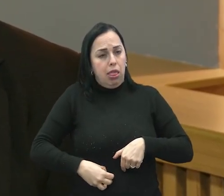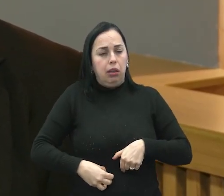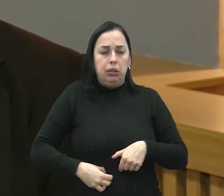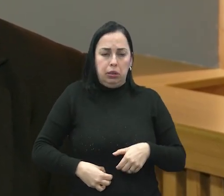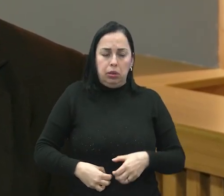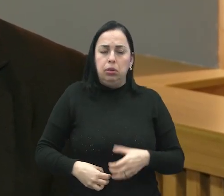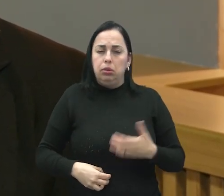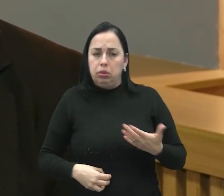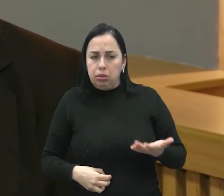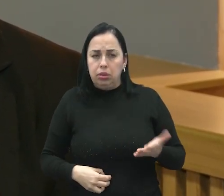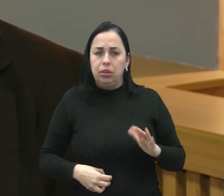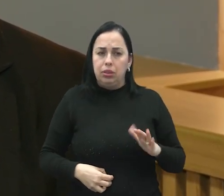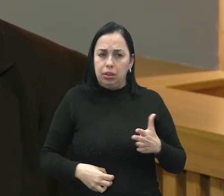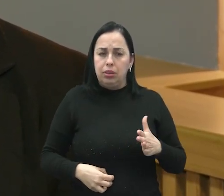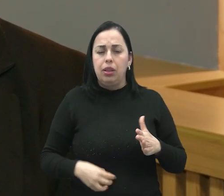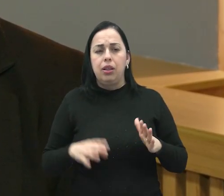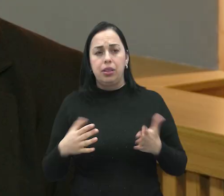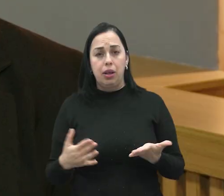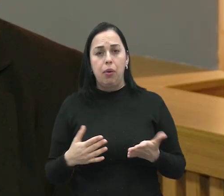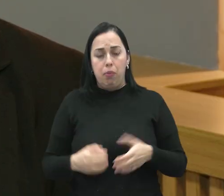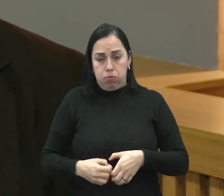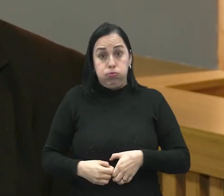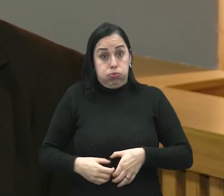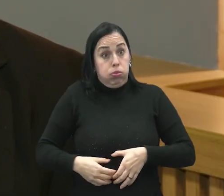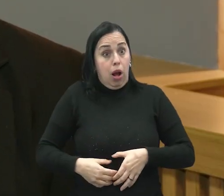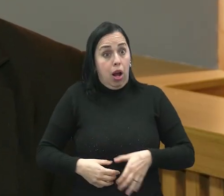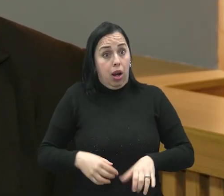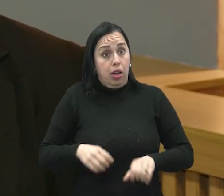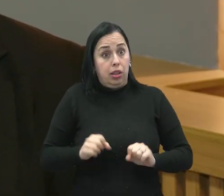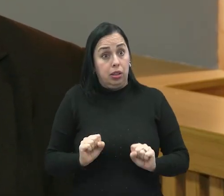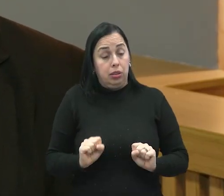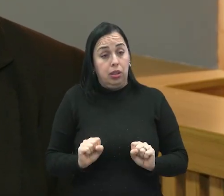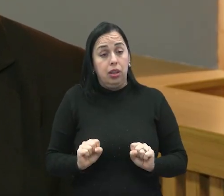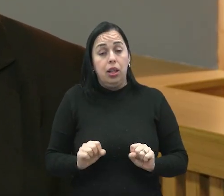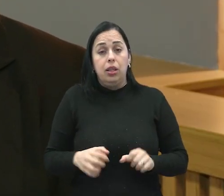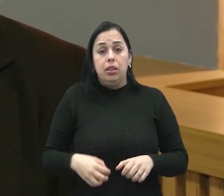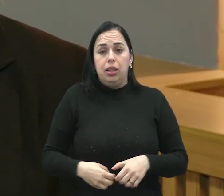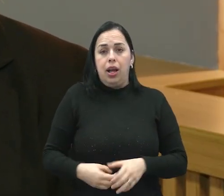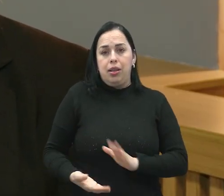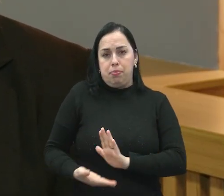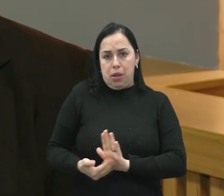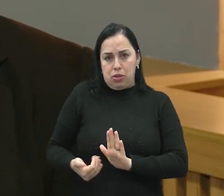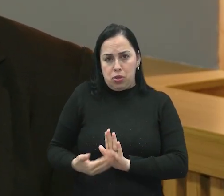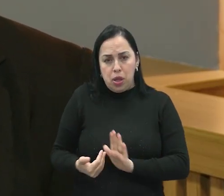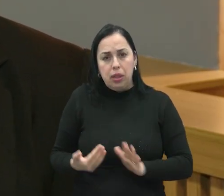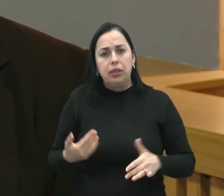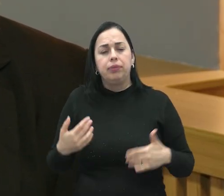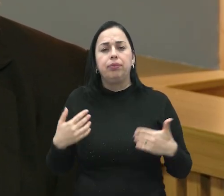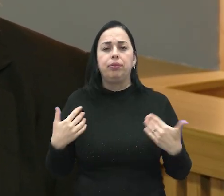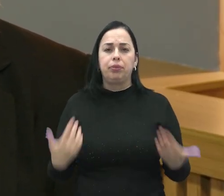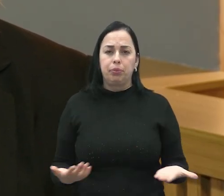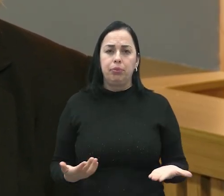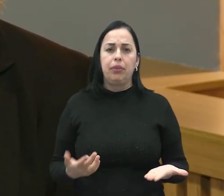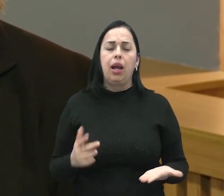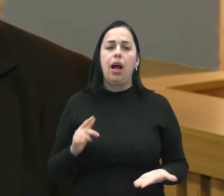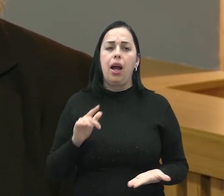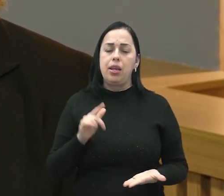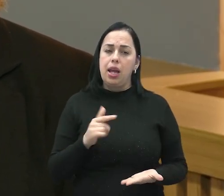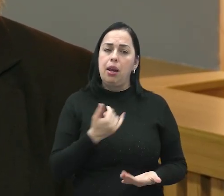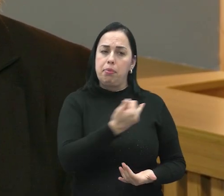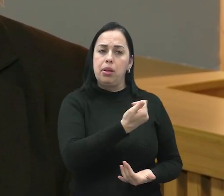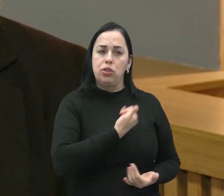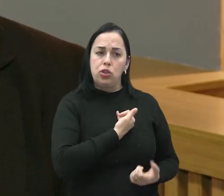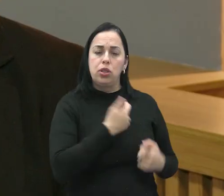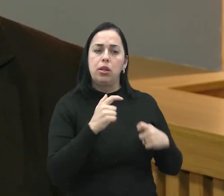pouco maior do que o esperado, né, para ser retirado ali na colonoscopia. E aí ela me